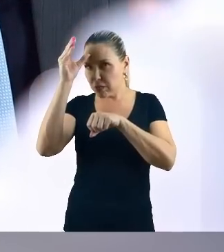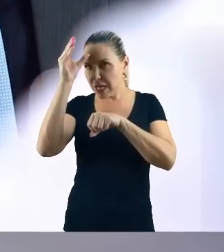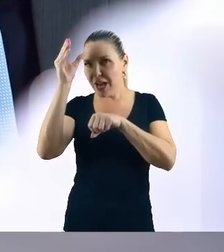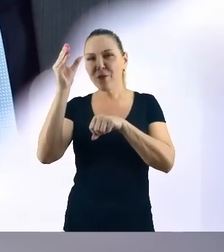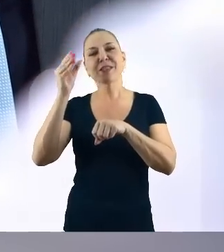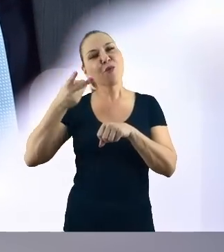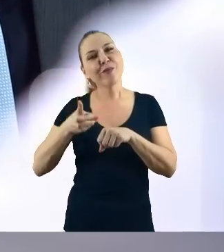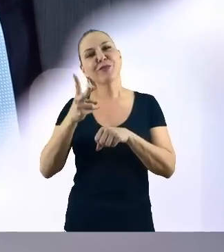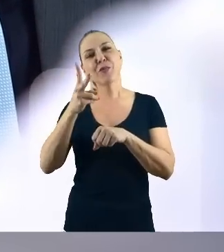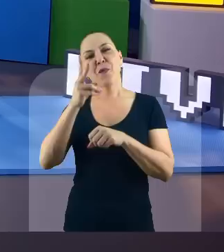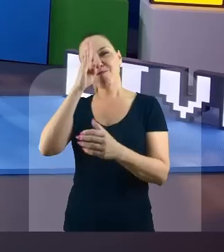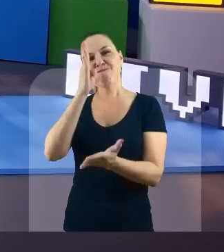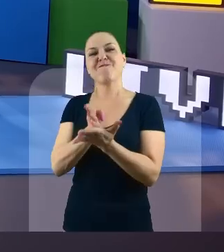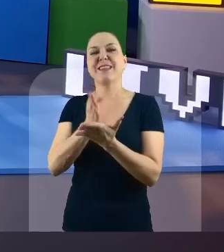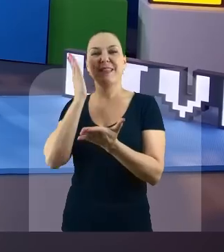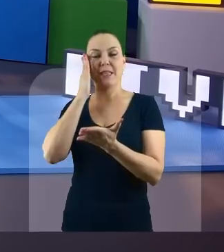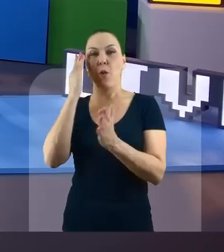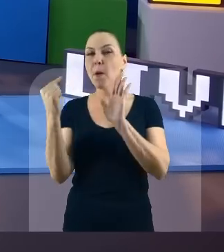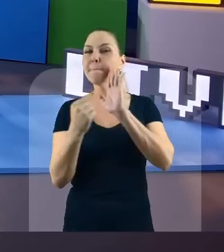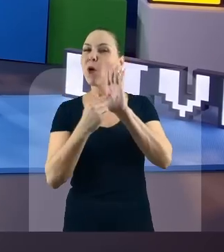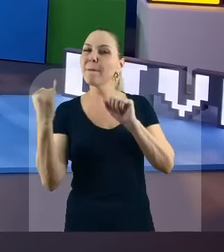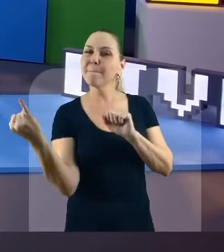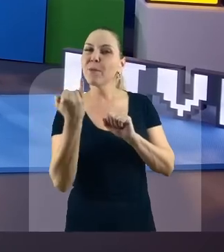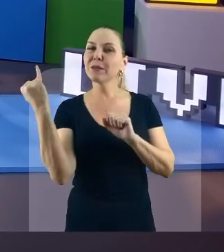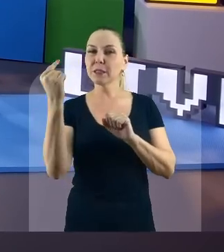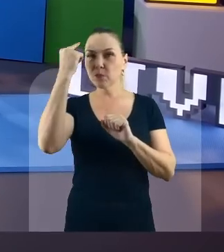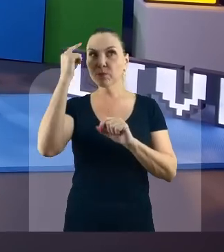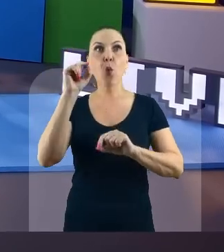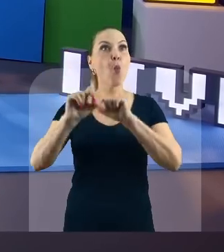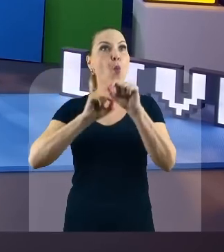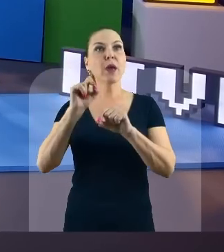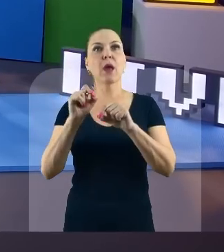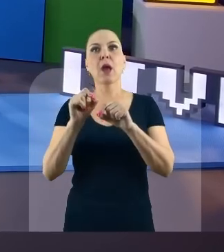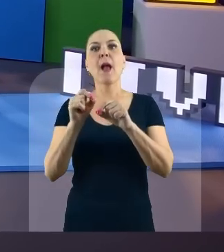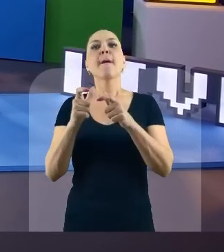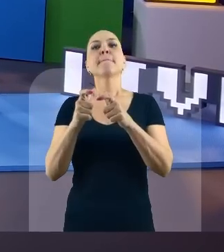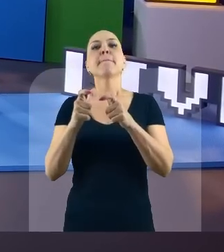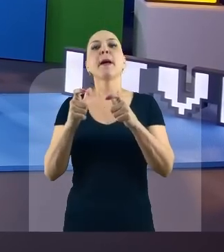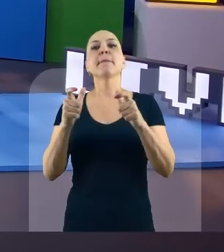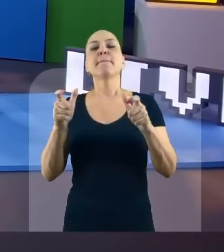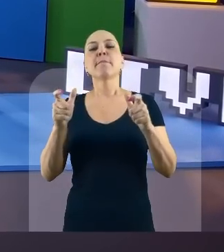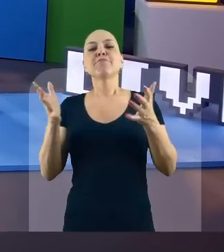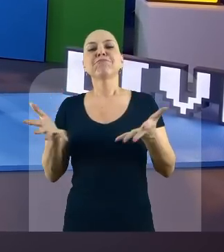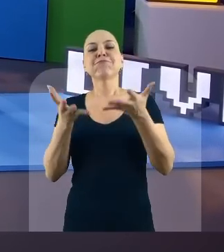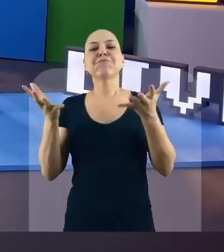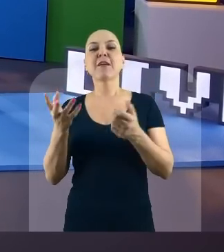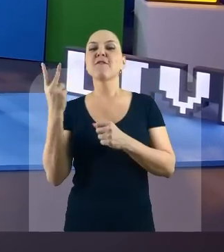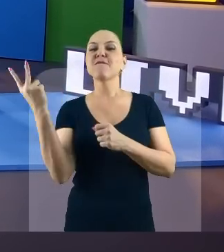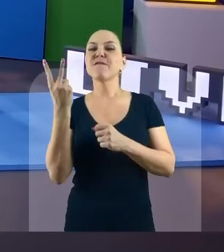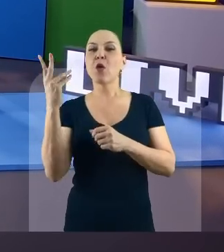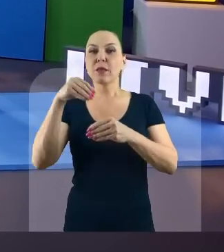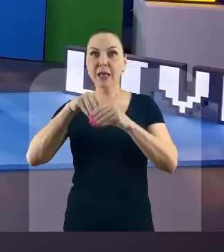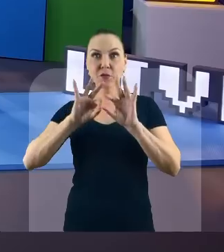lá. Então, um ponto importante que a gente tem que ter sempre em mente aqui é aumentar ou promover esses valores